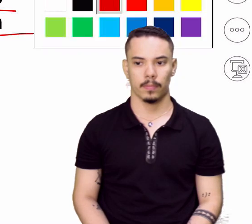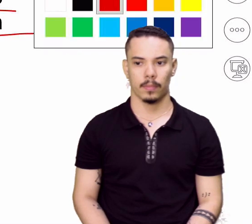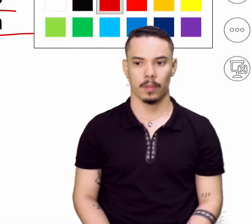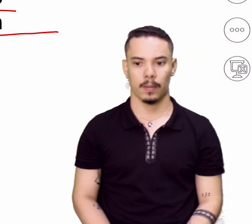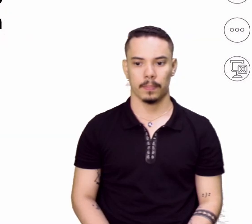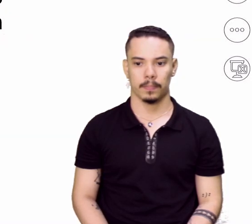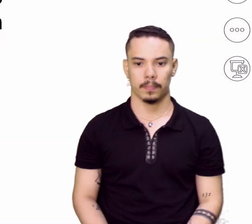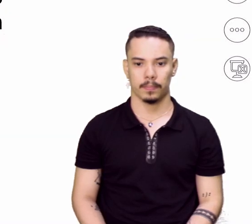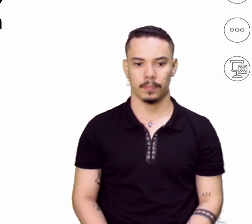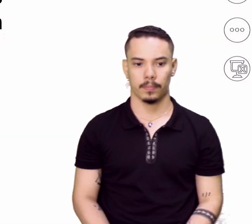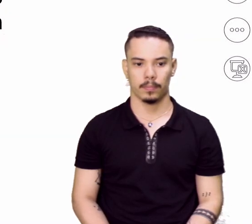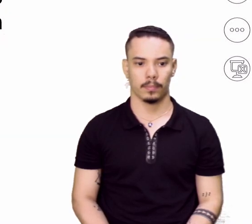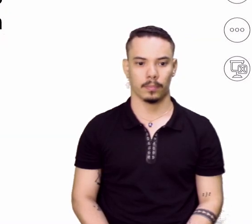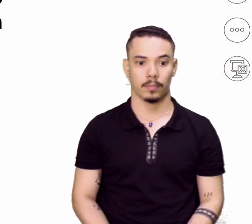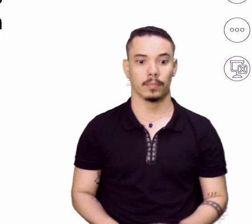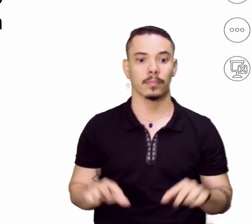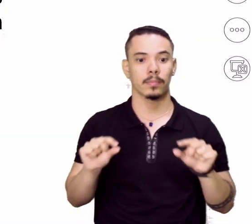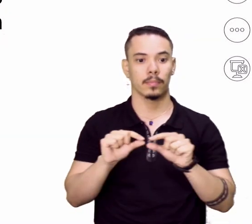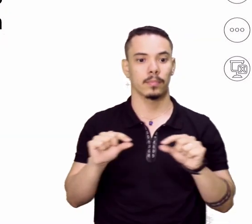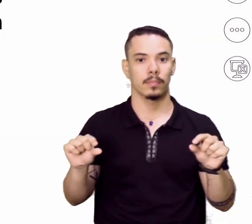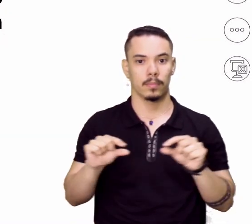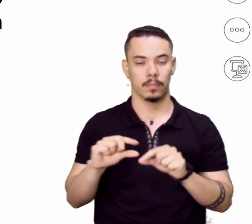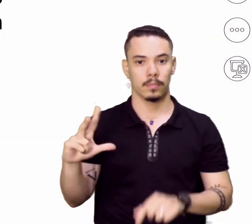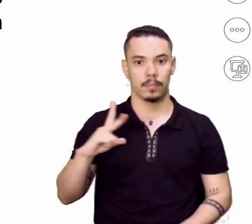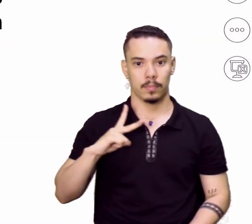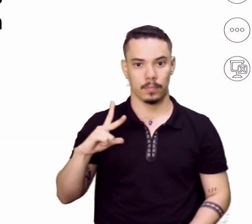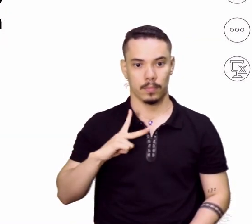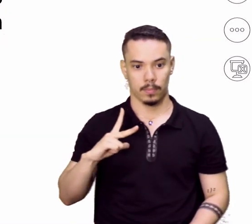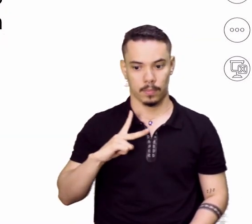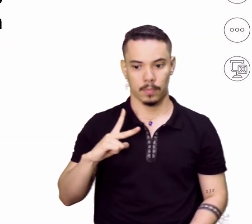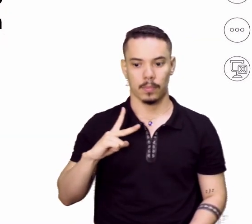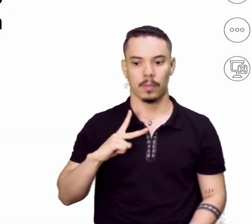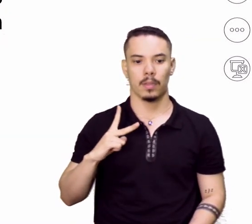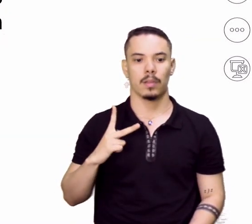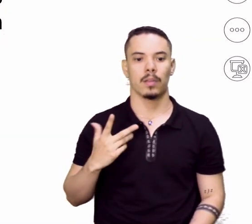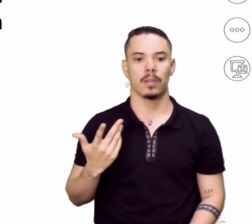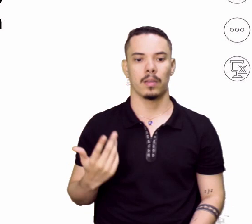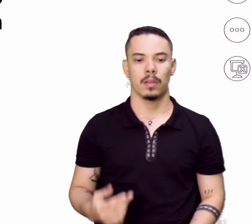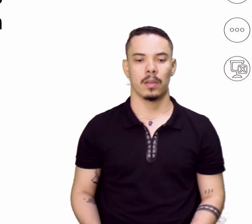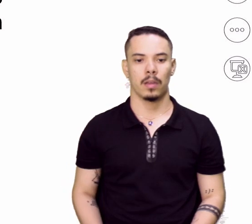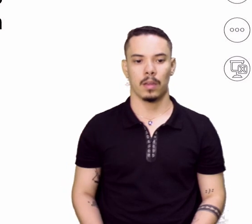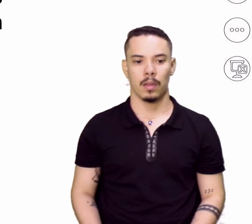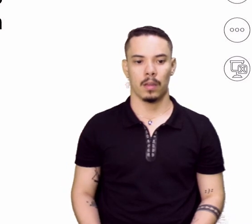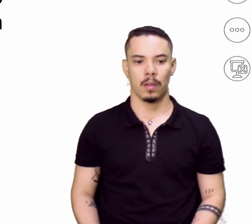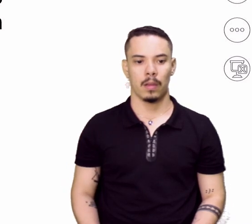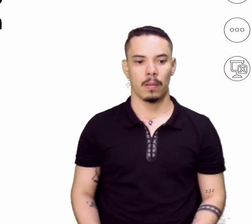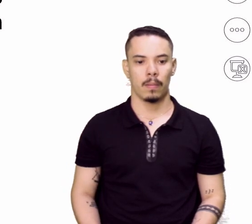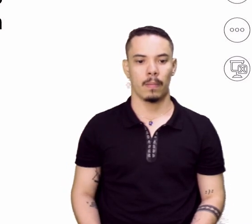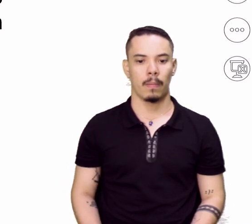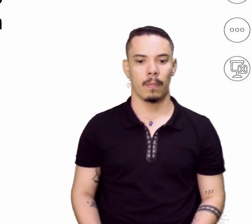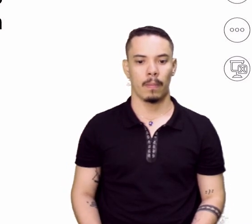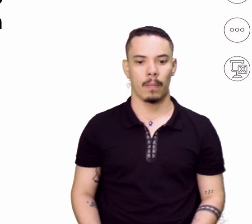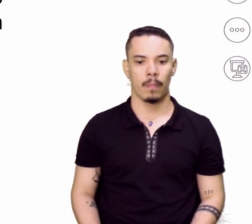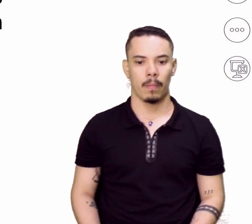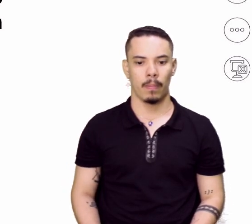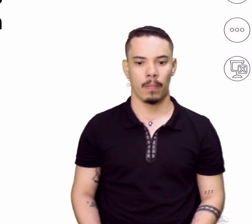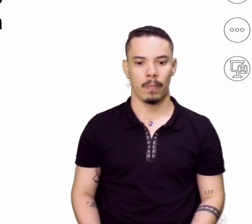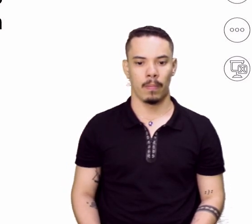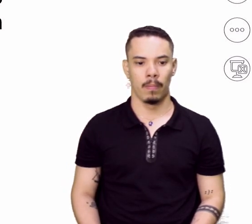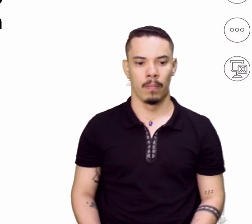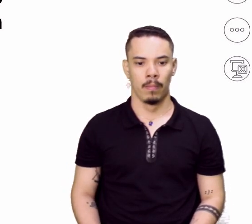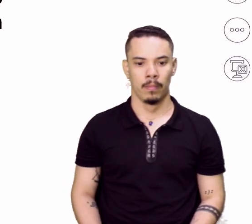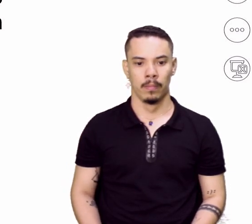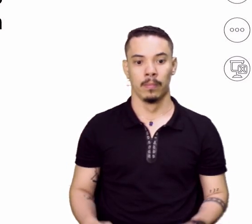orações não restritivas, que são as orações, as defined clauses, que são